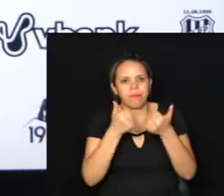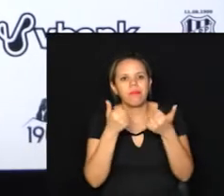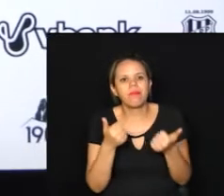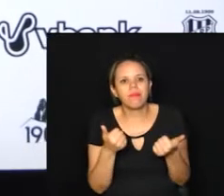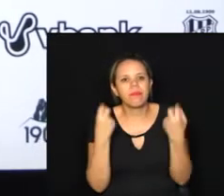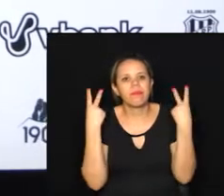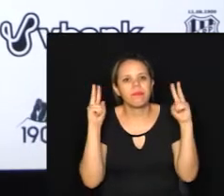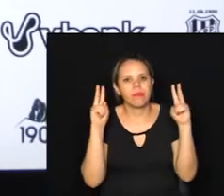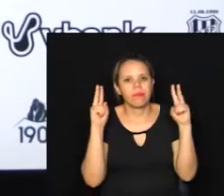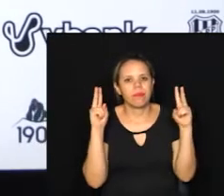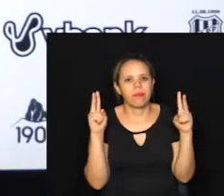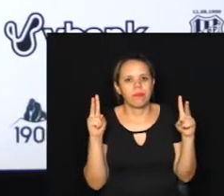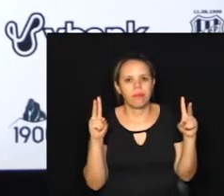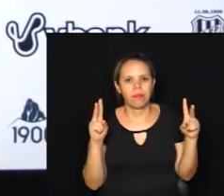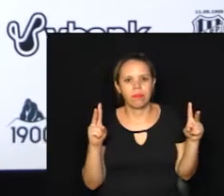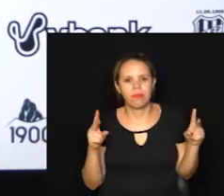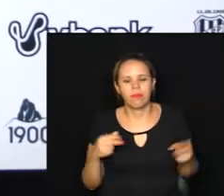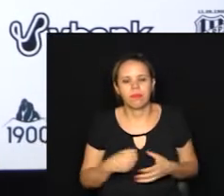a vitória.